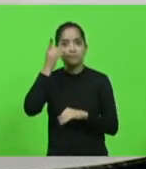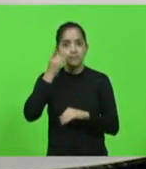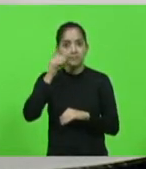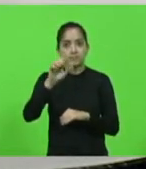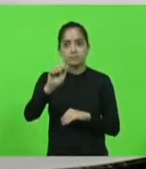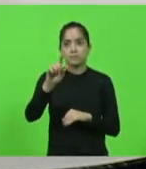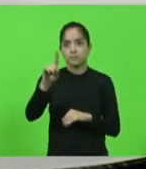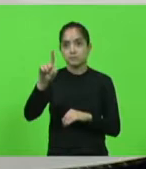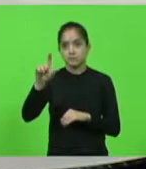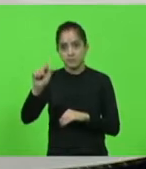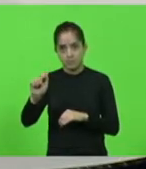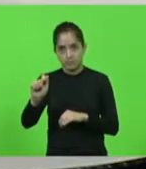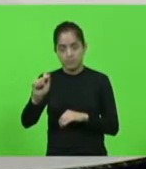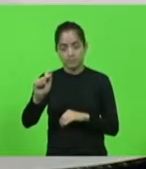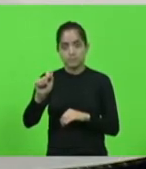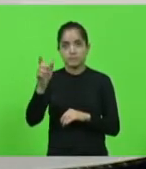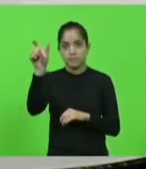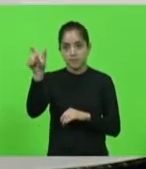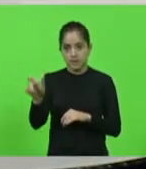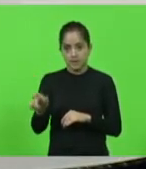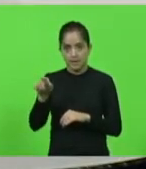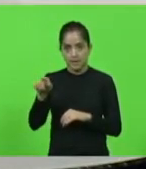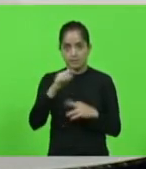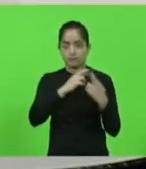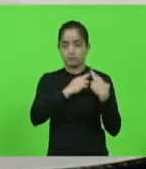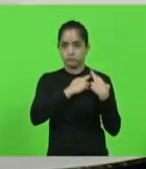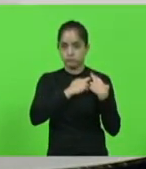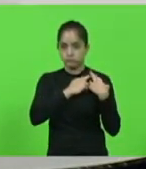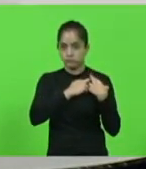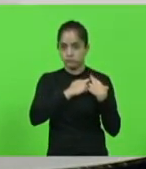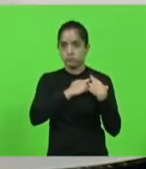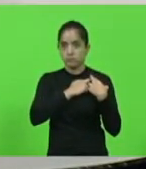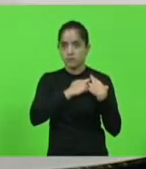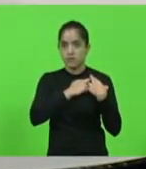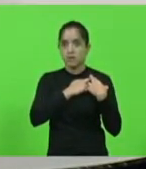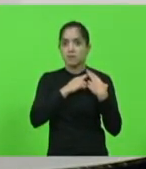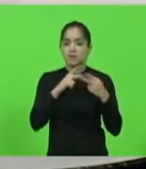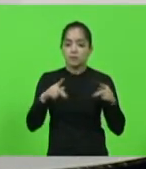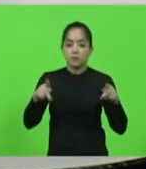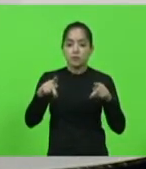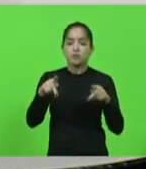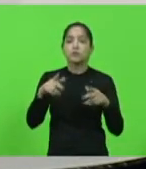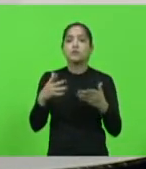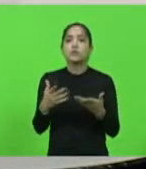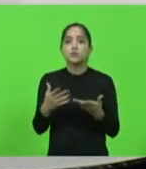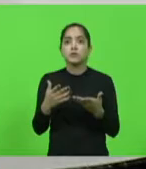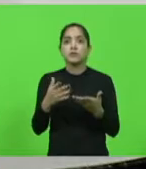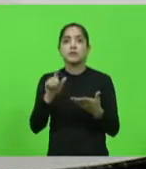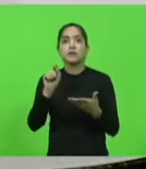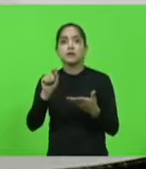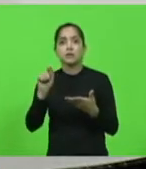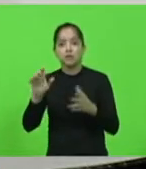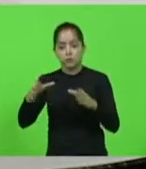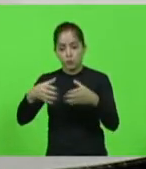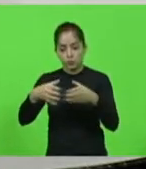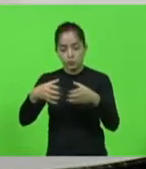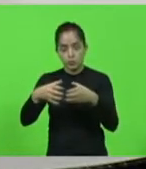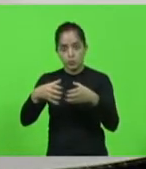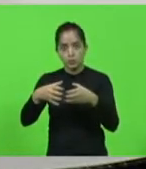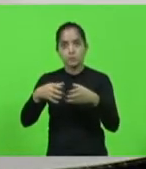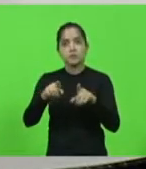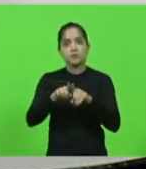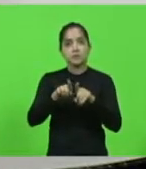Luca será a responsável pela Procuradoria e terá na Procuradoria adjunta a deputada